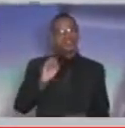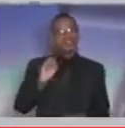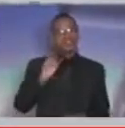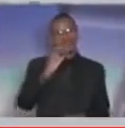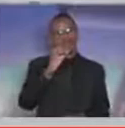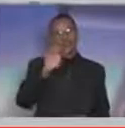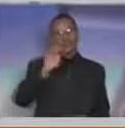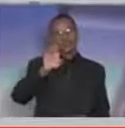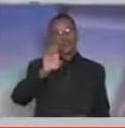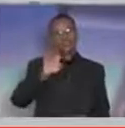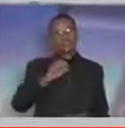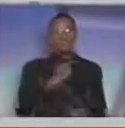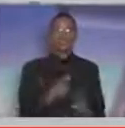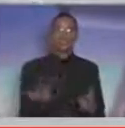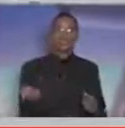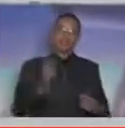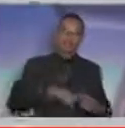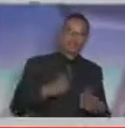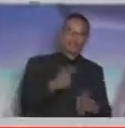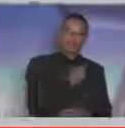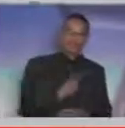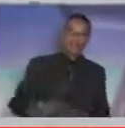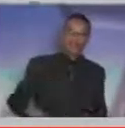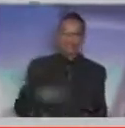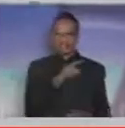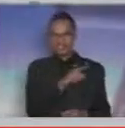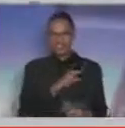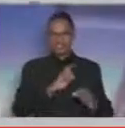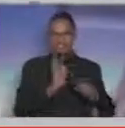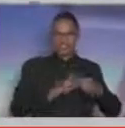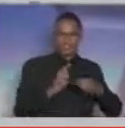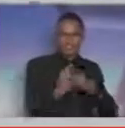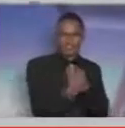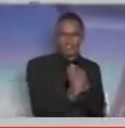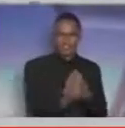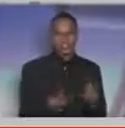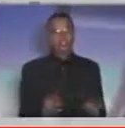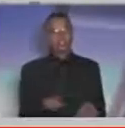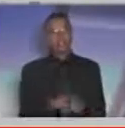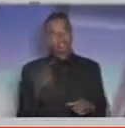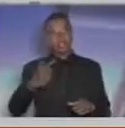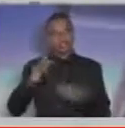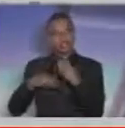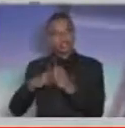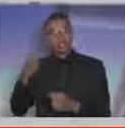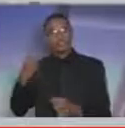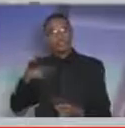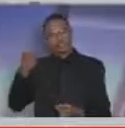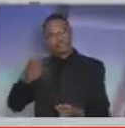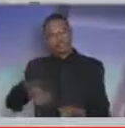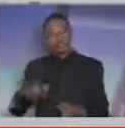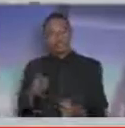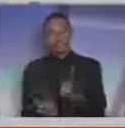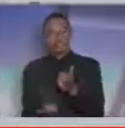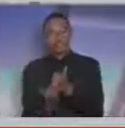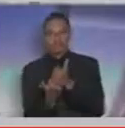trabalhos presidindo Associação depois nós tivemos também vice-presidente